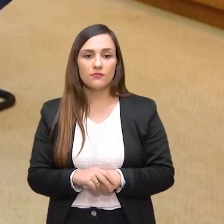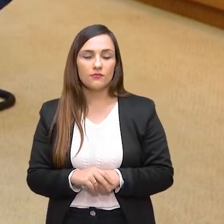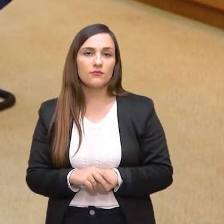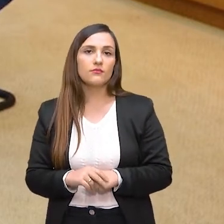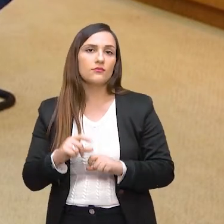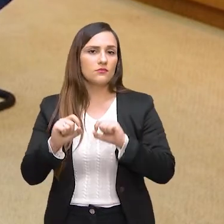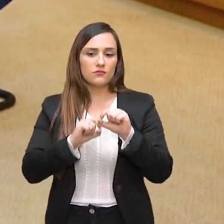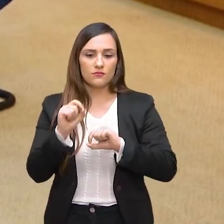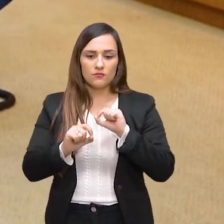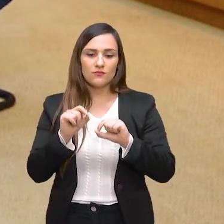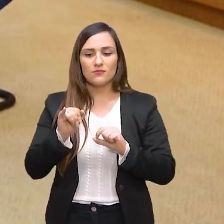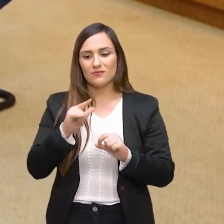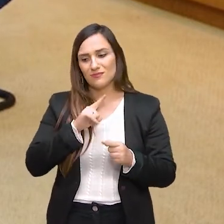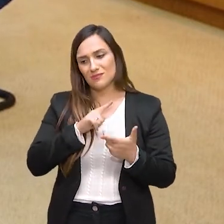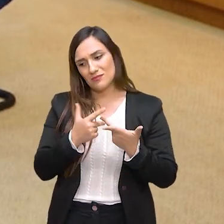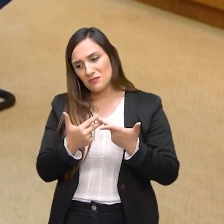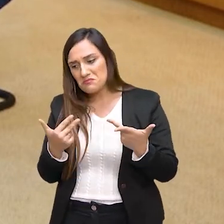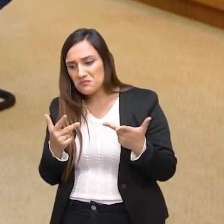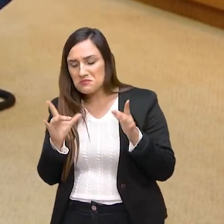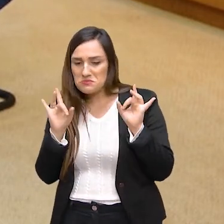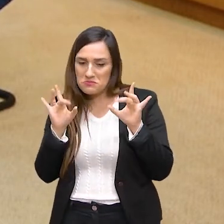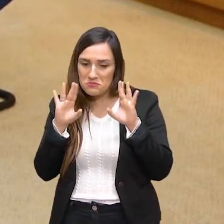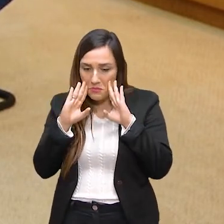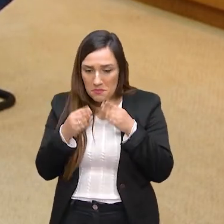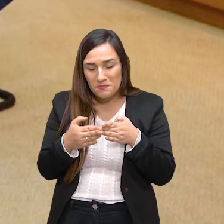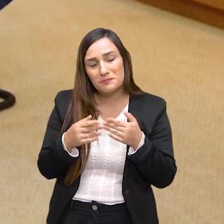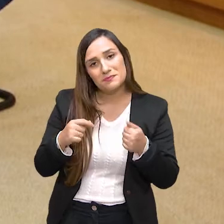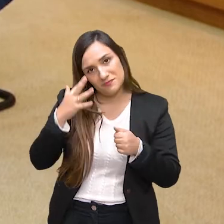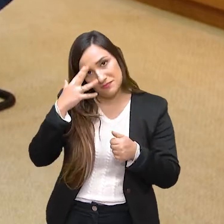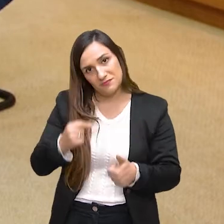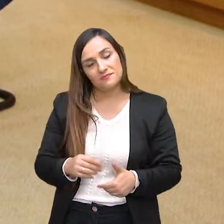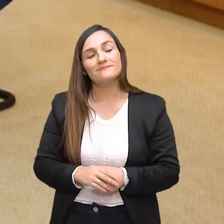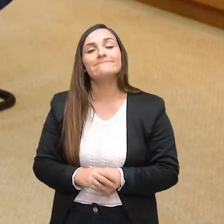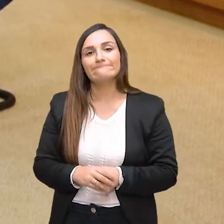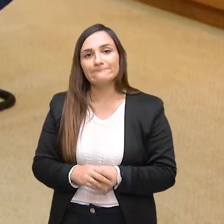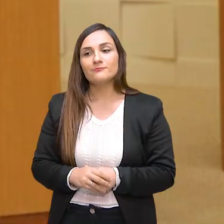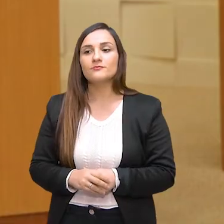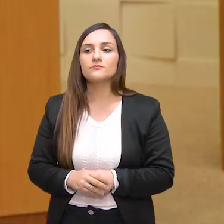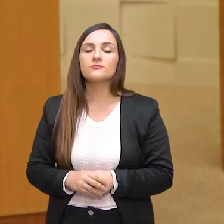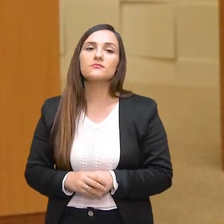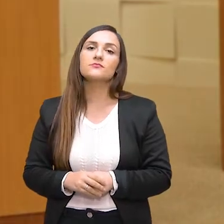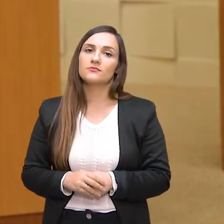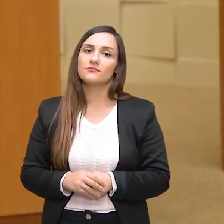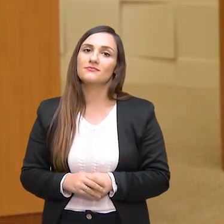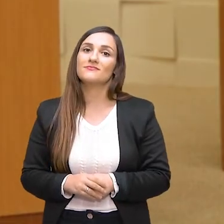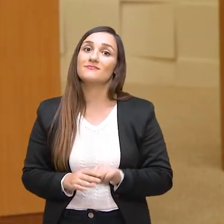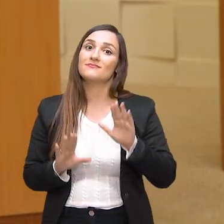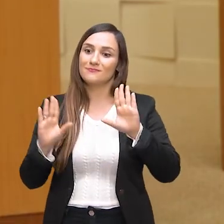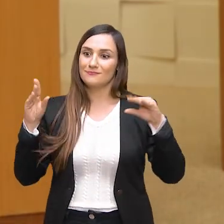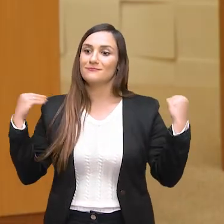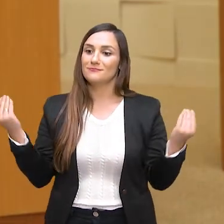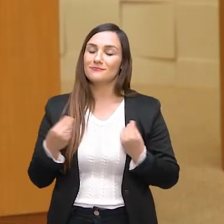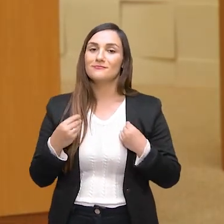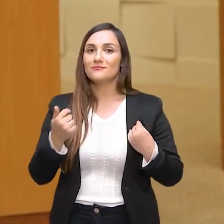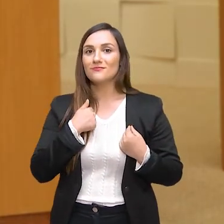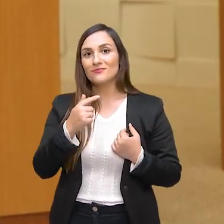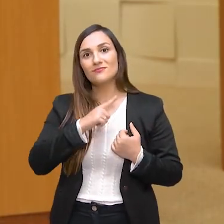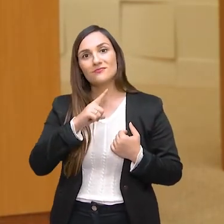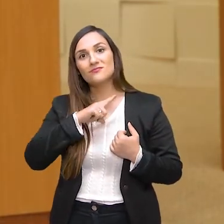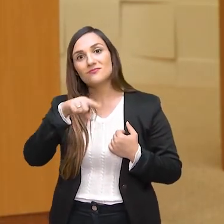ou alguma atitude indevida. E desembargadora, outra questão aí